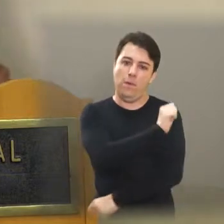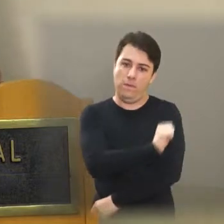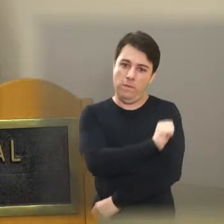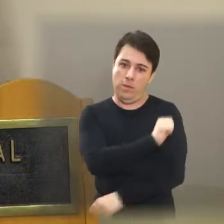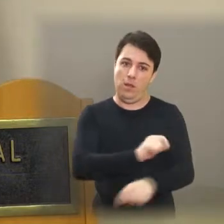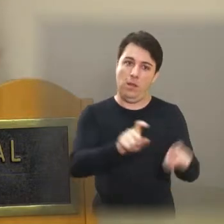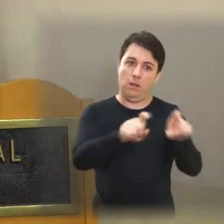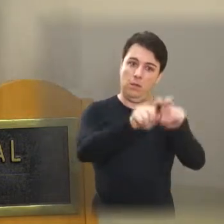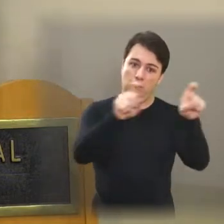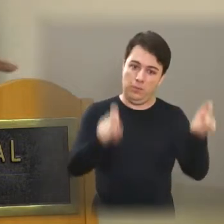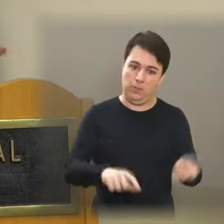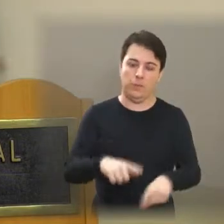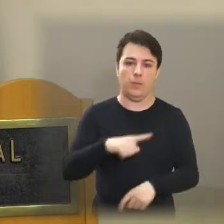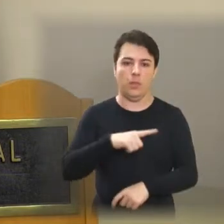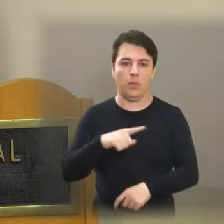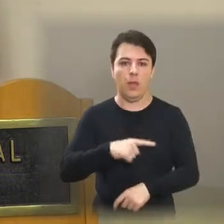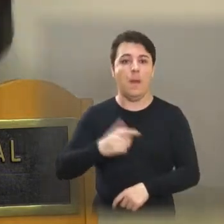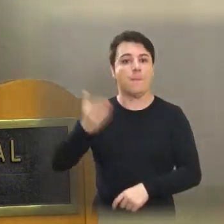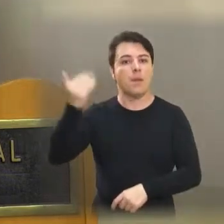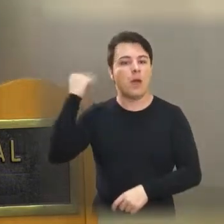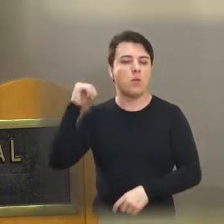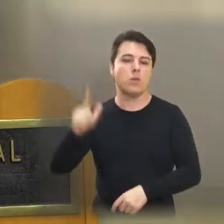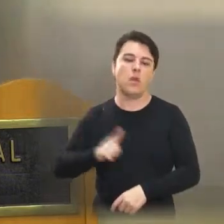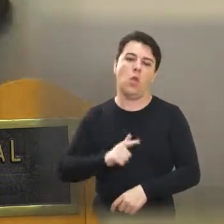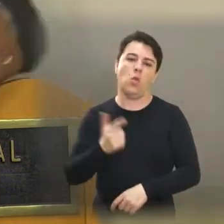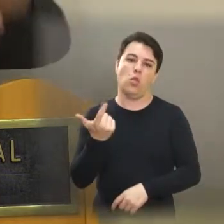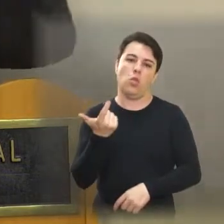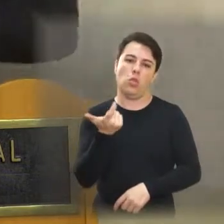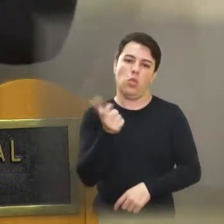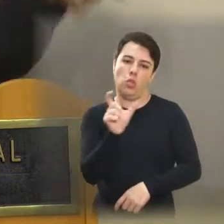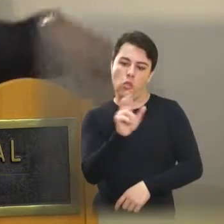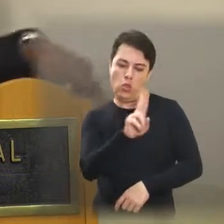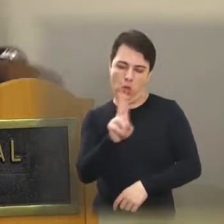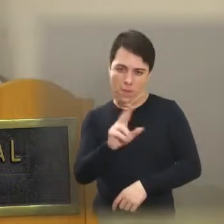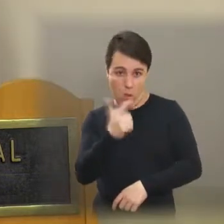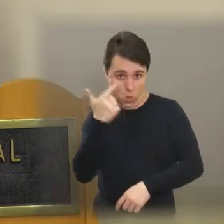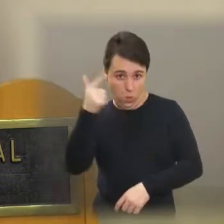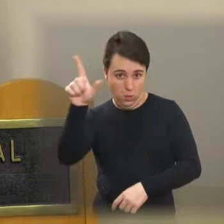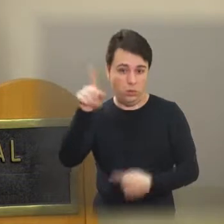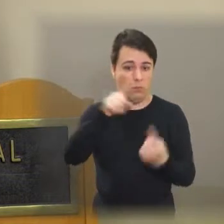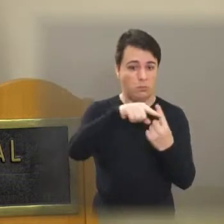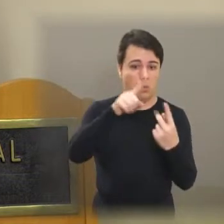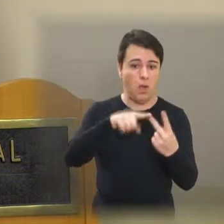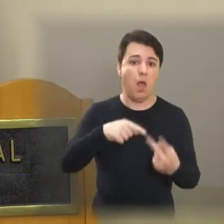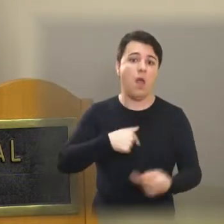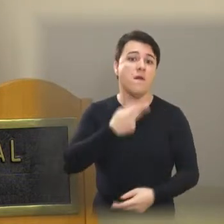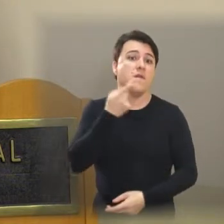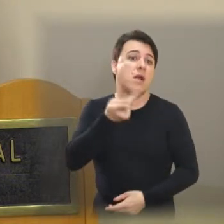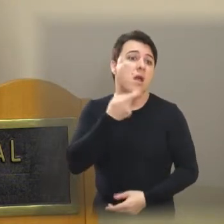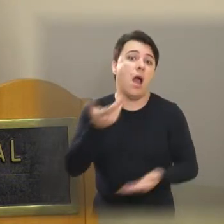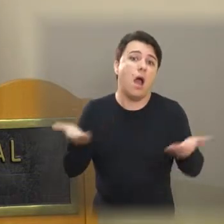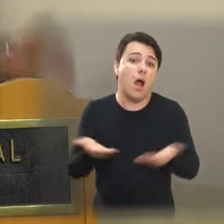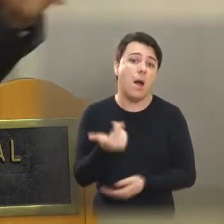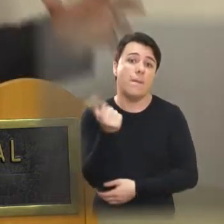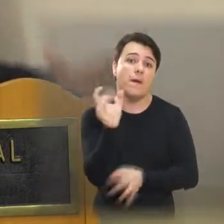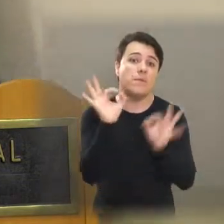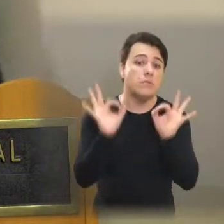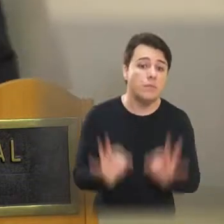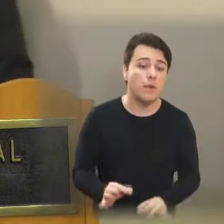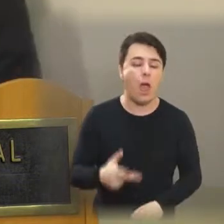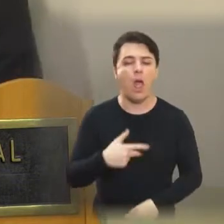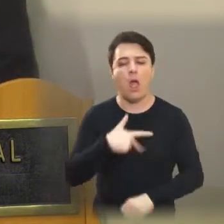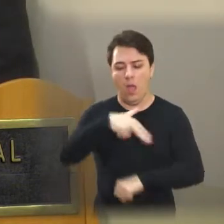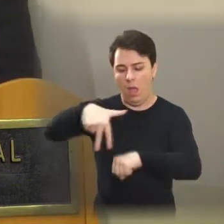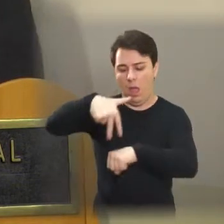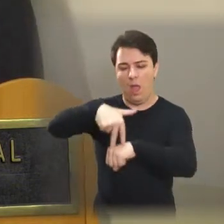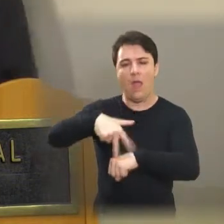que agora mudou, era paeteira na época. Agora é o quê? Obstetra e obstetriz. Falo 10 vezes esse nome agora. Agora porque eu falei na